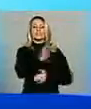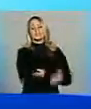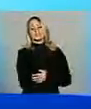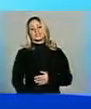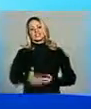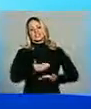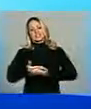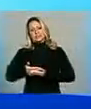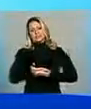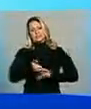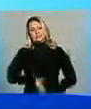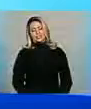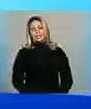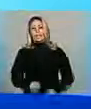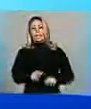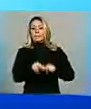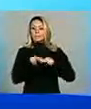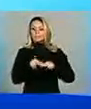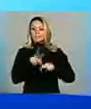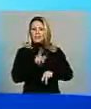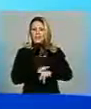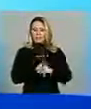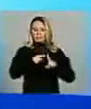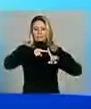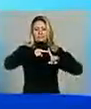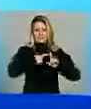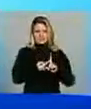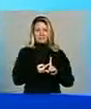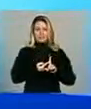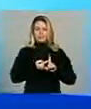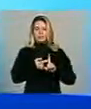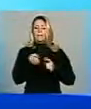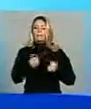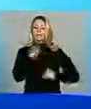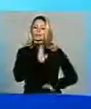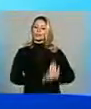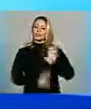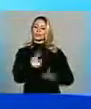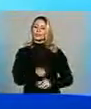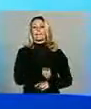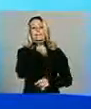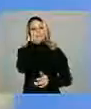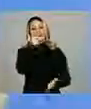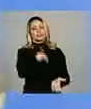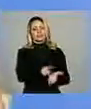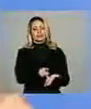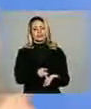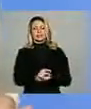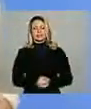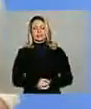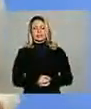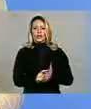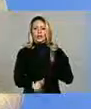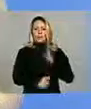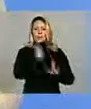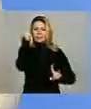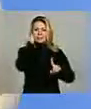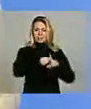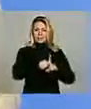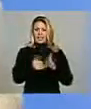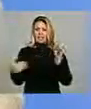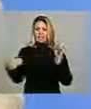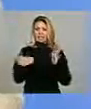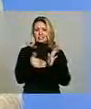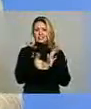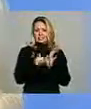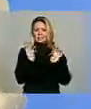recém-nascido. Por isso, quando o assunto é gravidez, todo cuidado é pouco. Do primeiro mês até o final